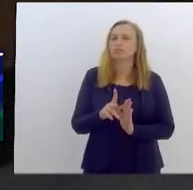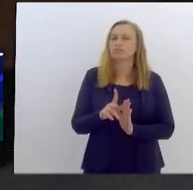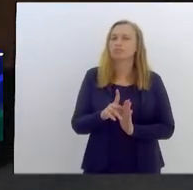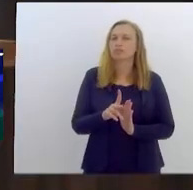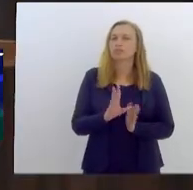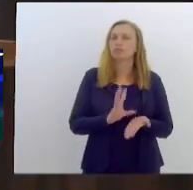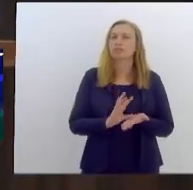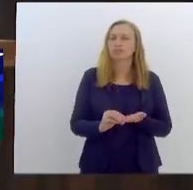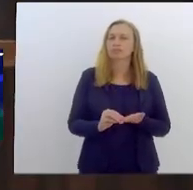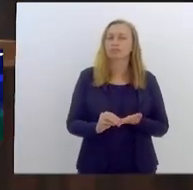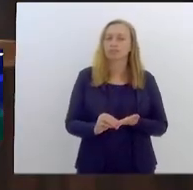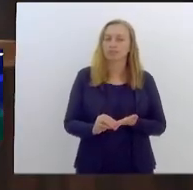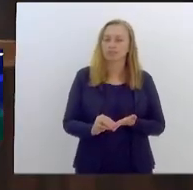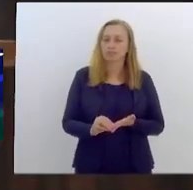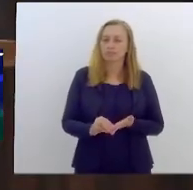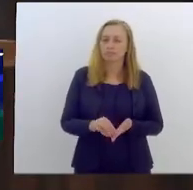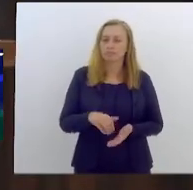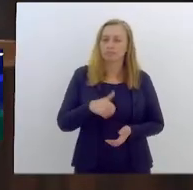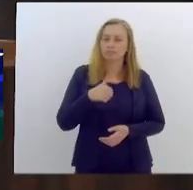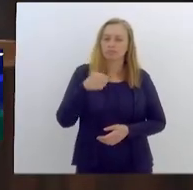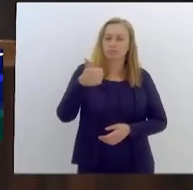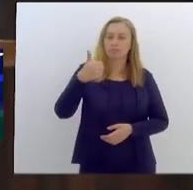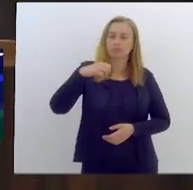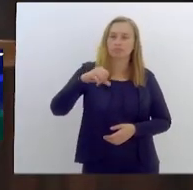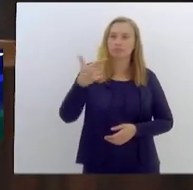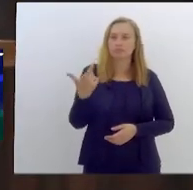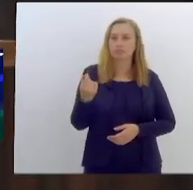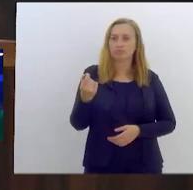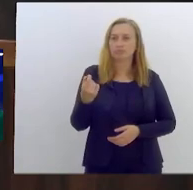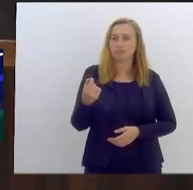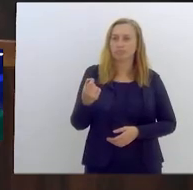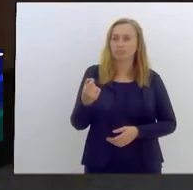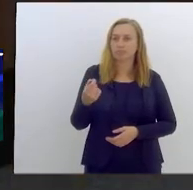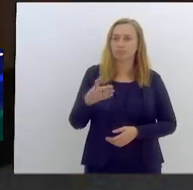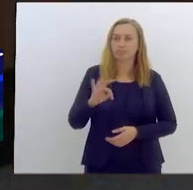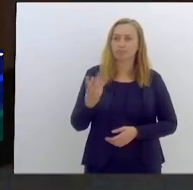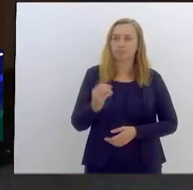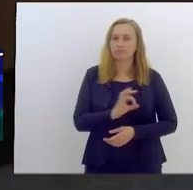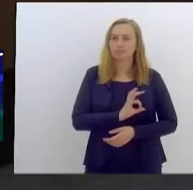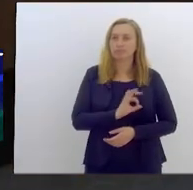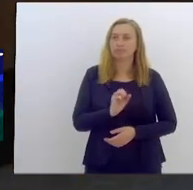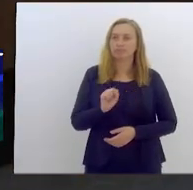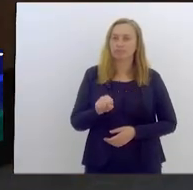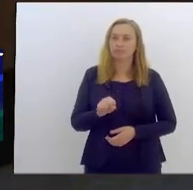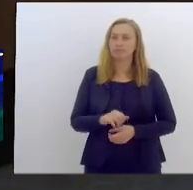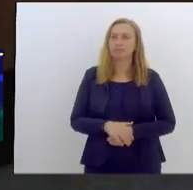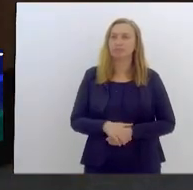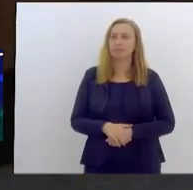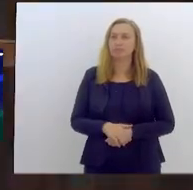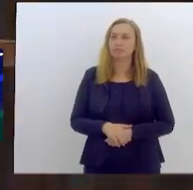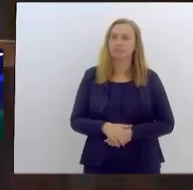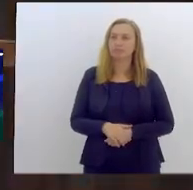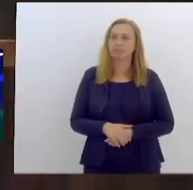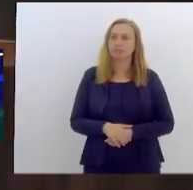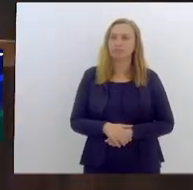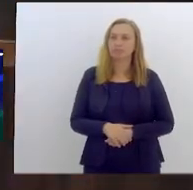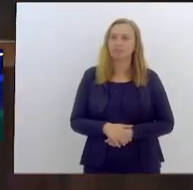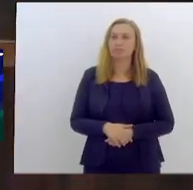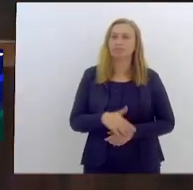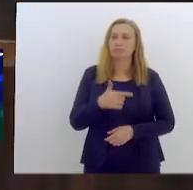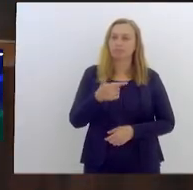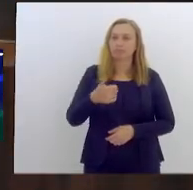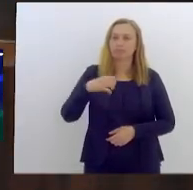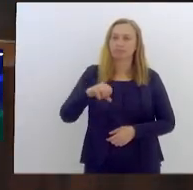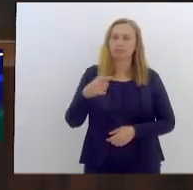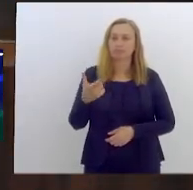O último da pauta? É. É o 1910 da Marta Rocha? Isso. 1910 de 2020.